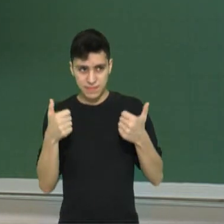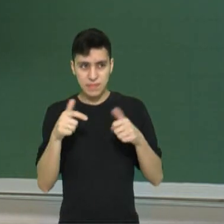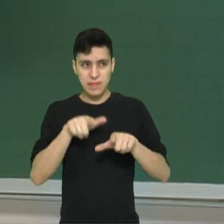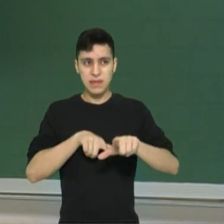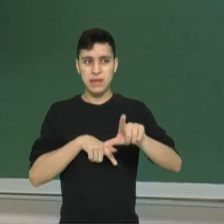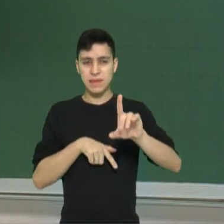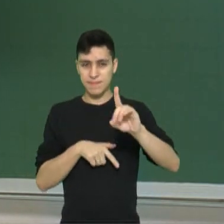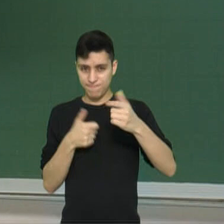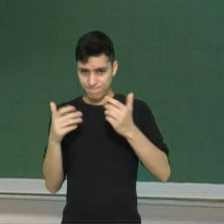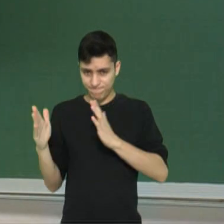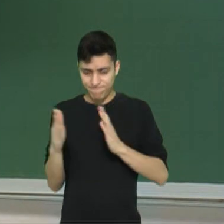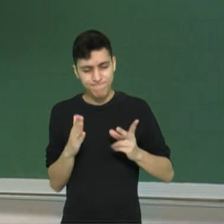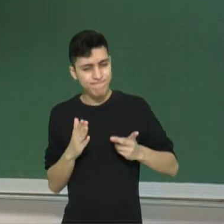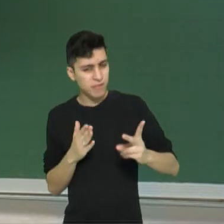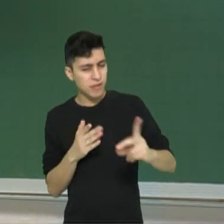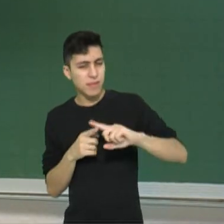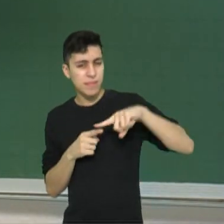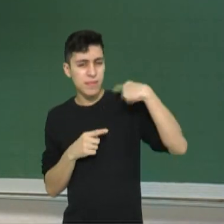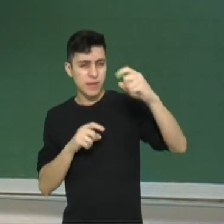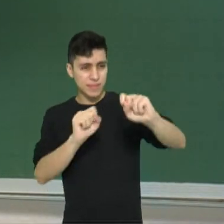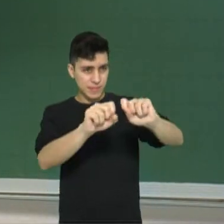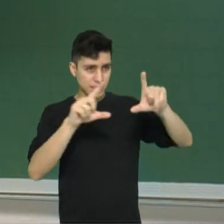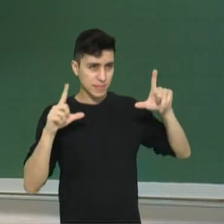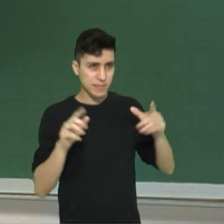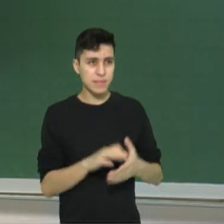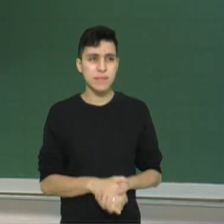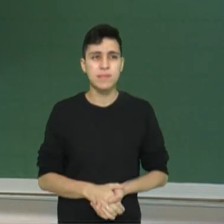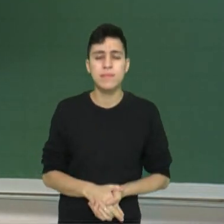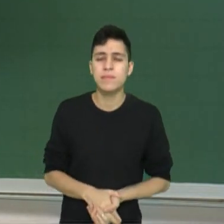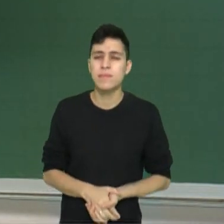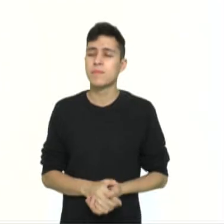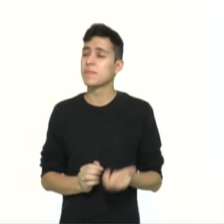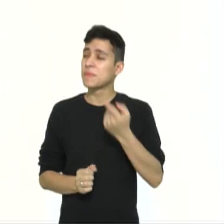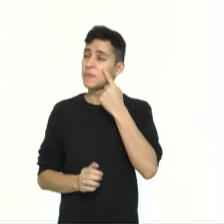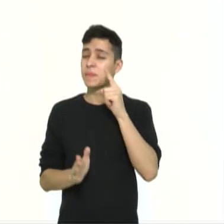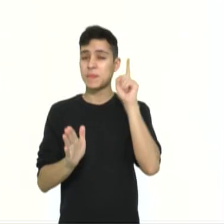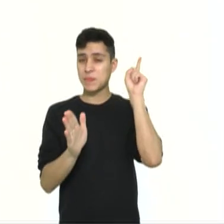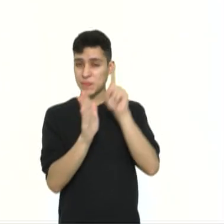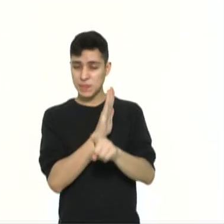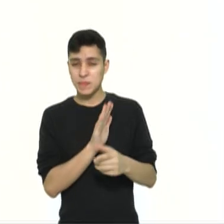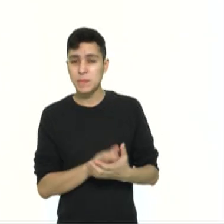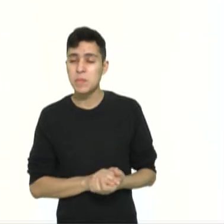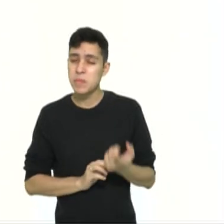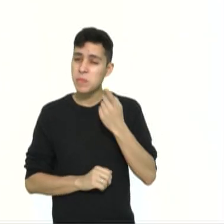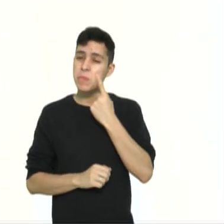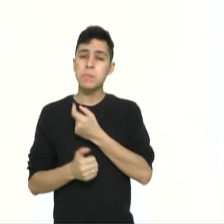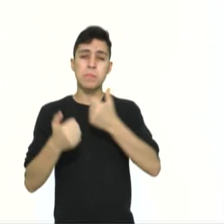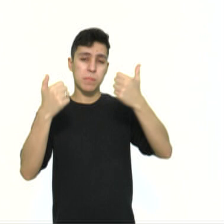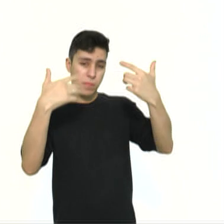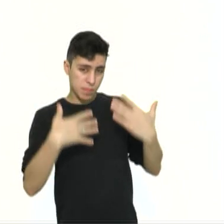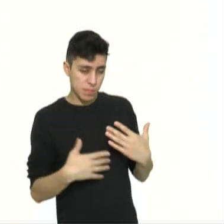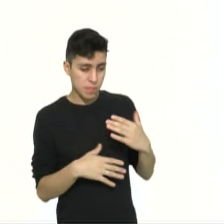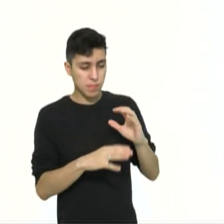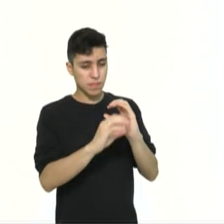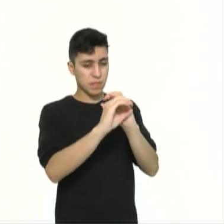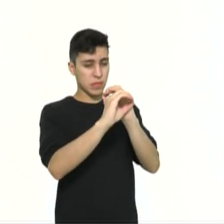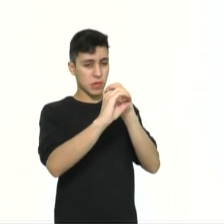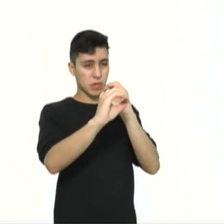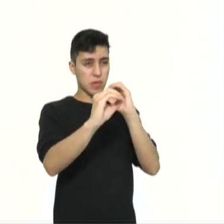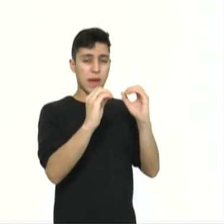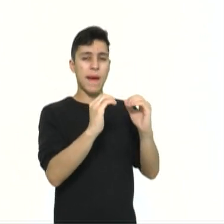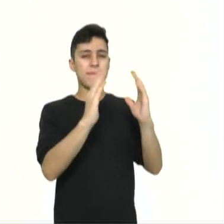Vamos avançar então para a nossa próxima tela? Olha o que temos aqui, um quiz, olha o que ele diz ali, ó. Em um tubo